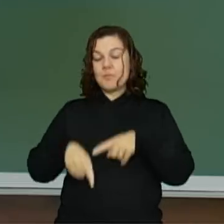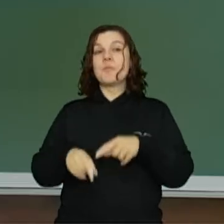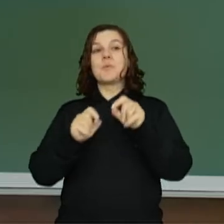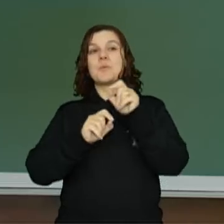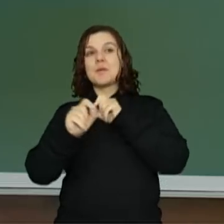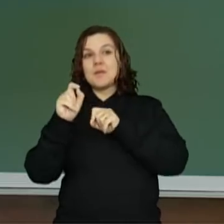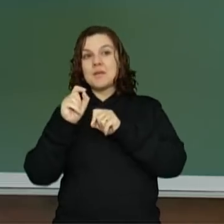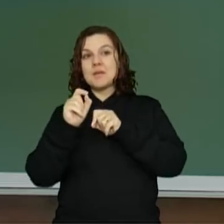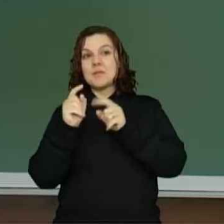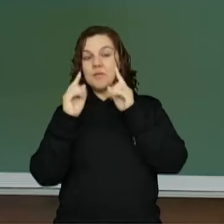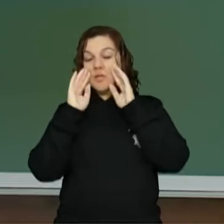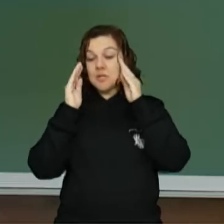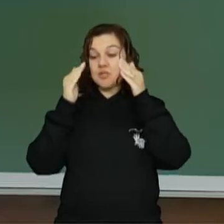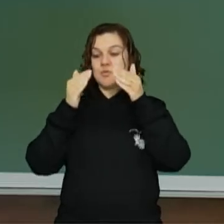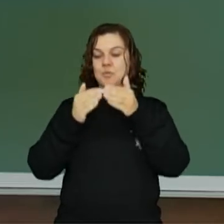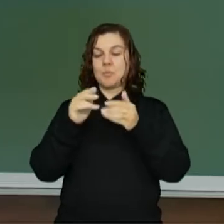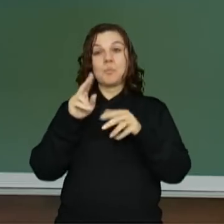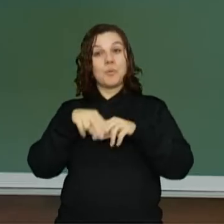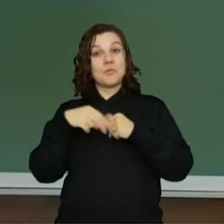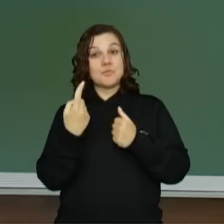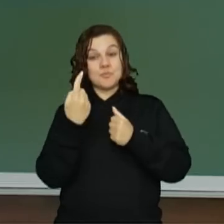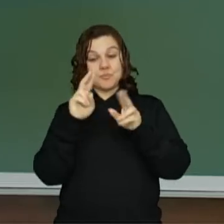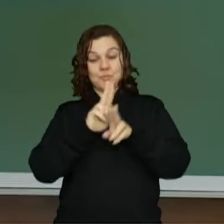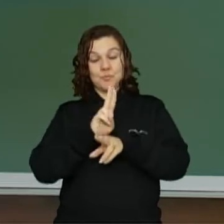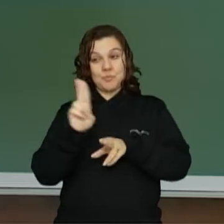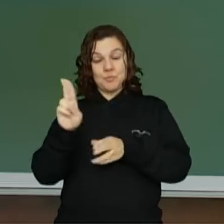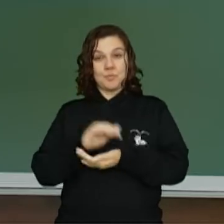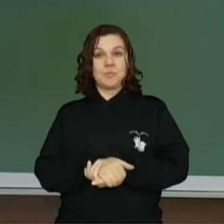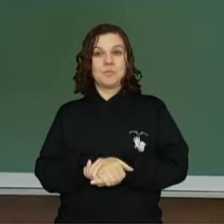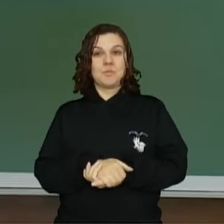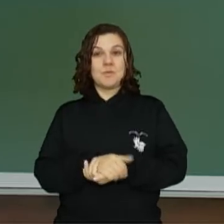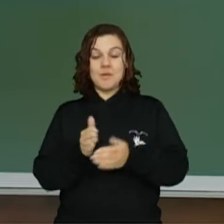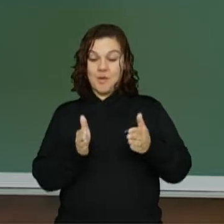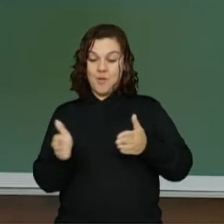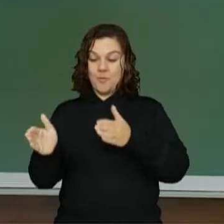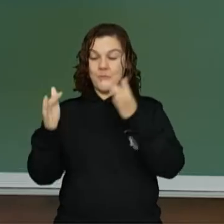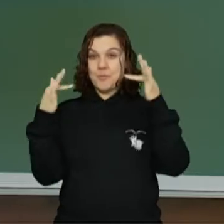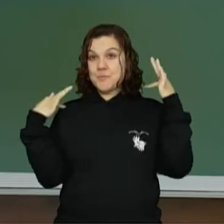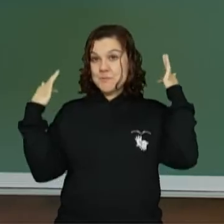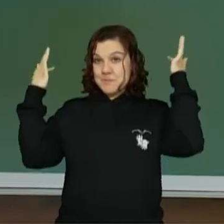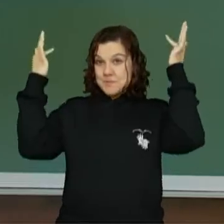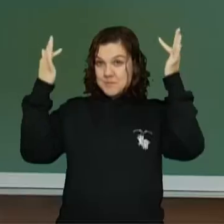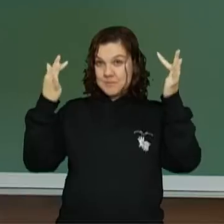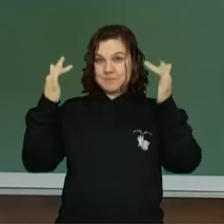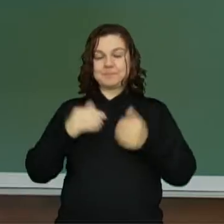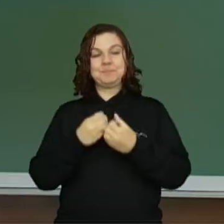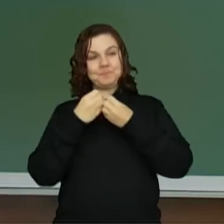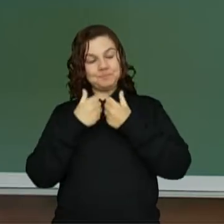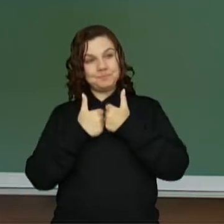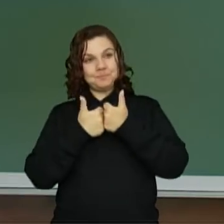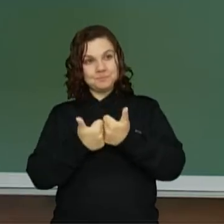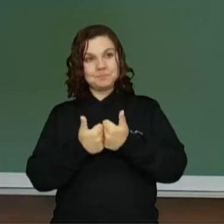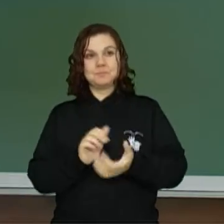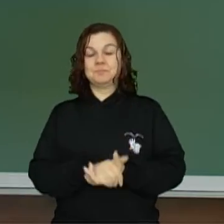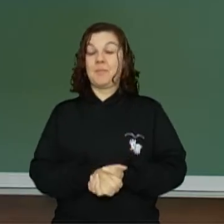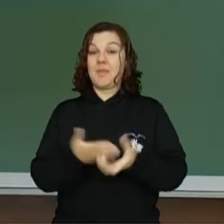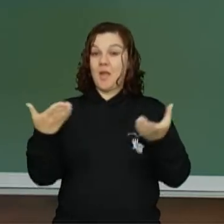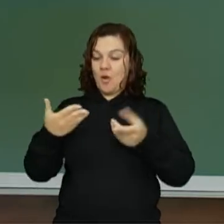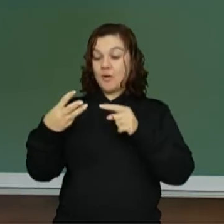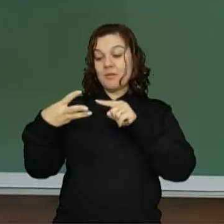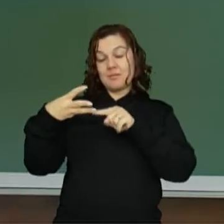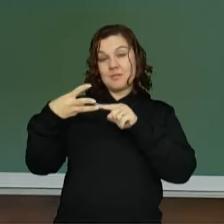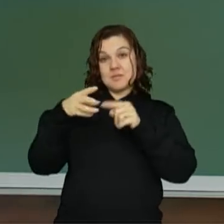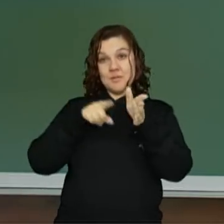especificou e ele individualizou o nome que é Rio São Francisco. Muito bem. Próxima